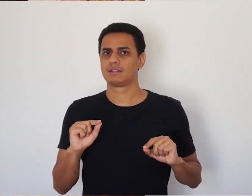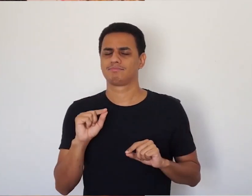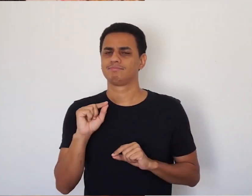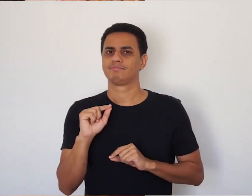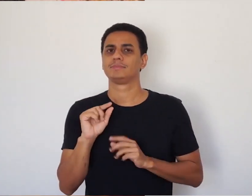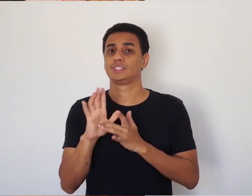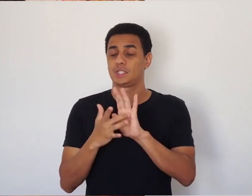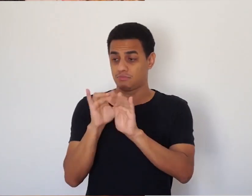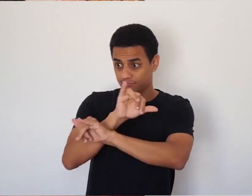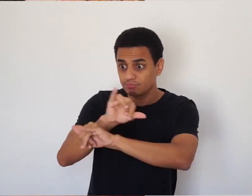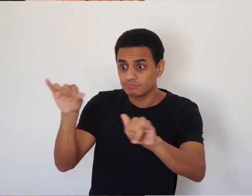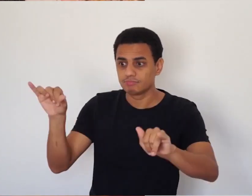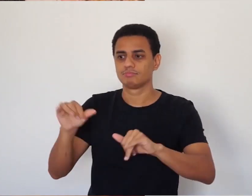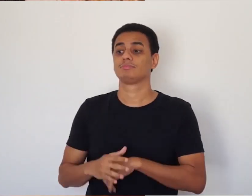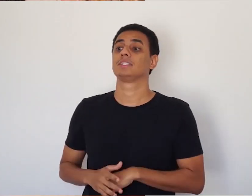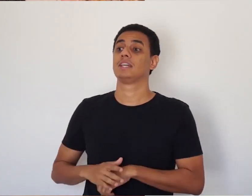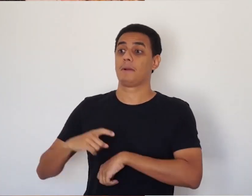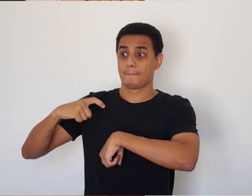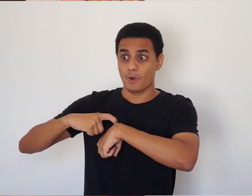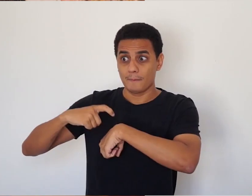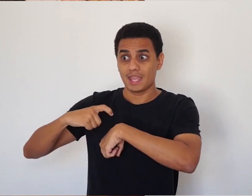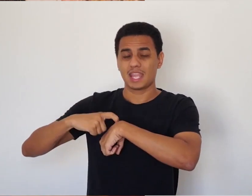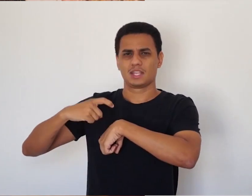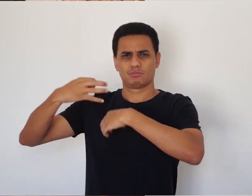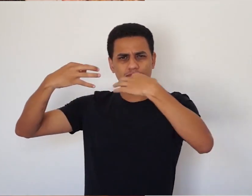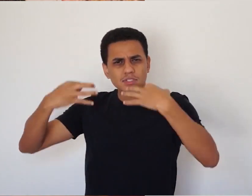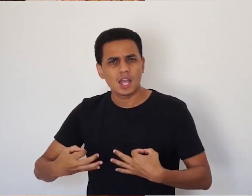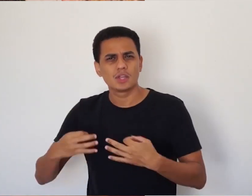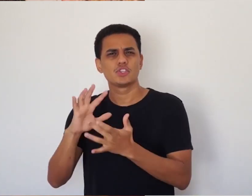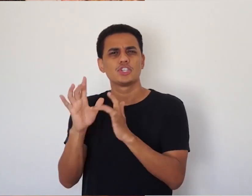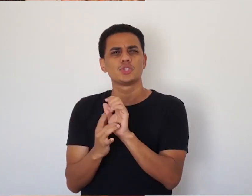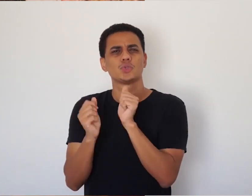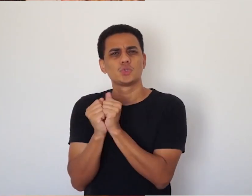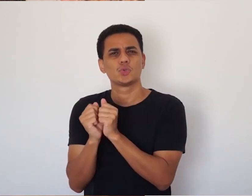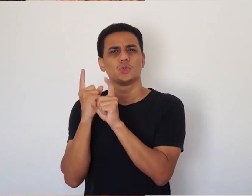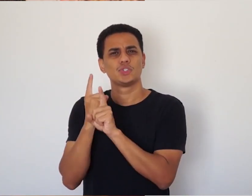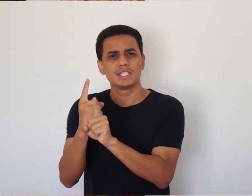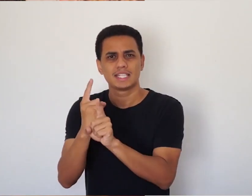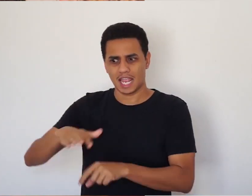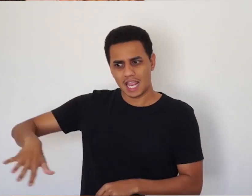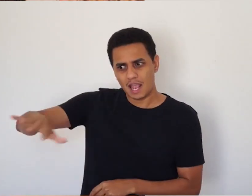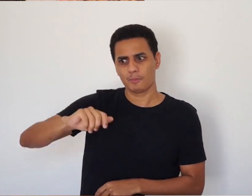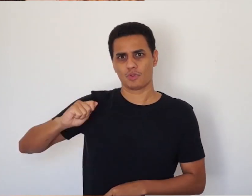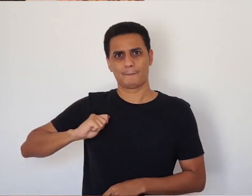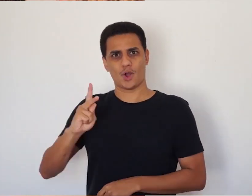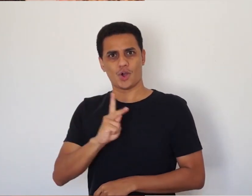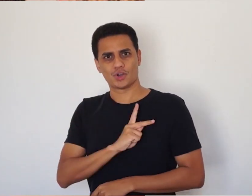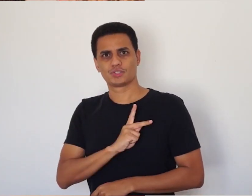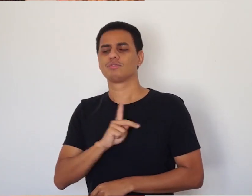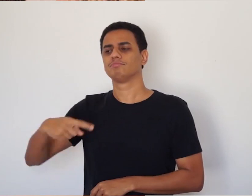queria destacar aqui essa palavra, quando Jesus disse assim, quando chegou a hora, Jesus e os seus discípulos